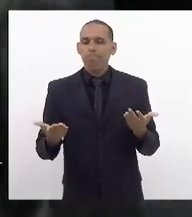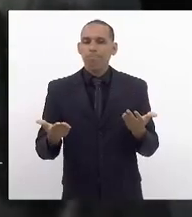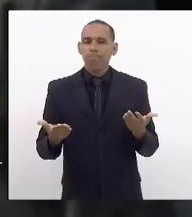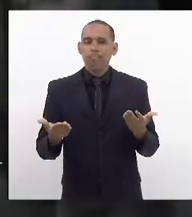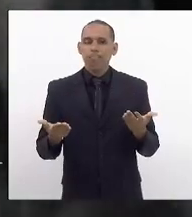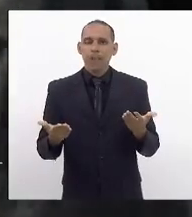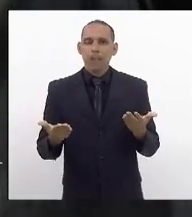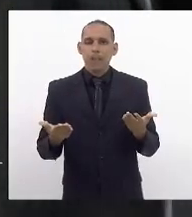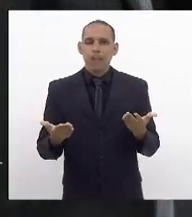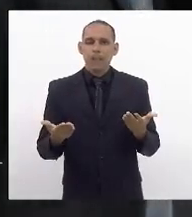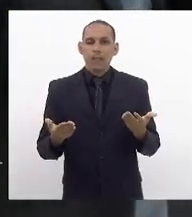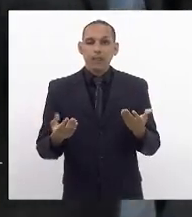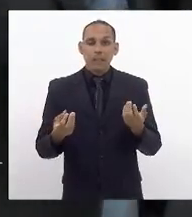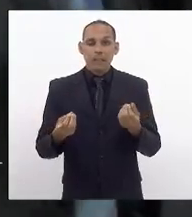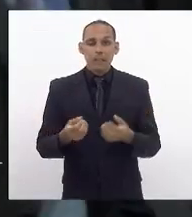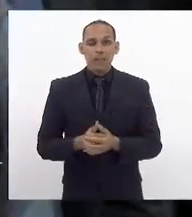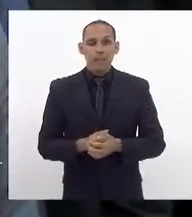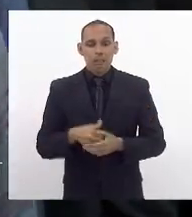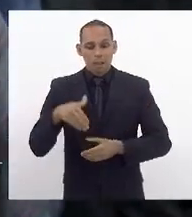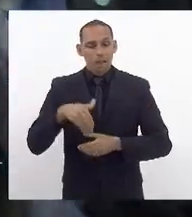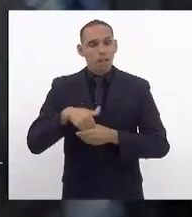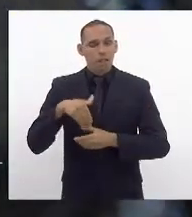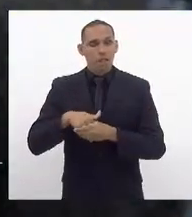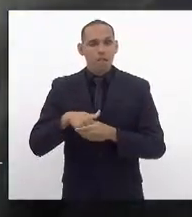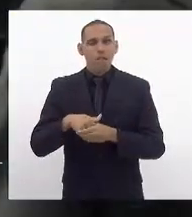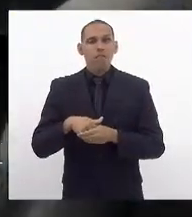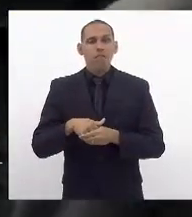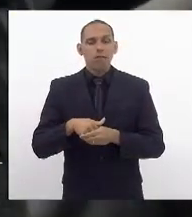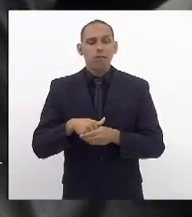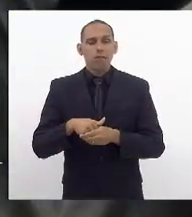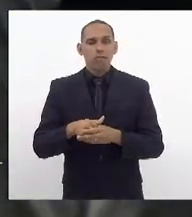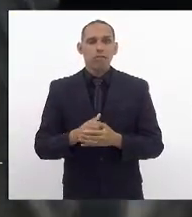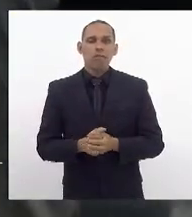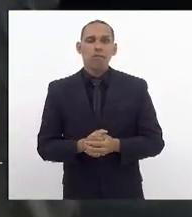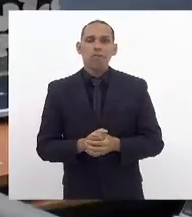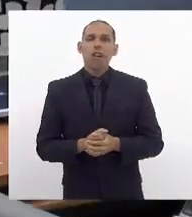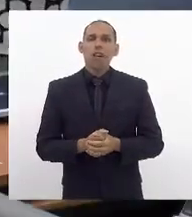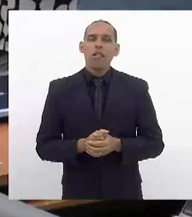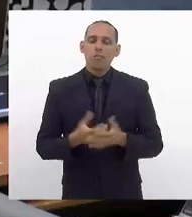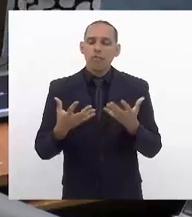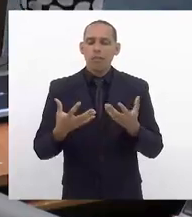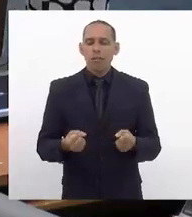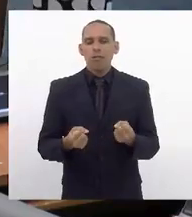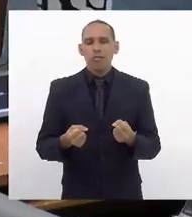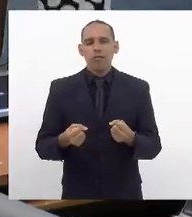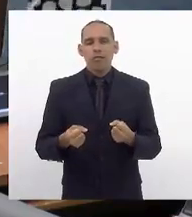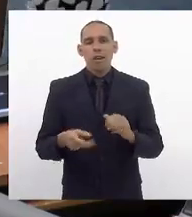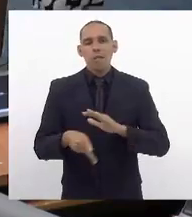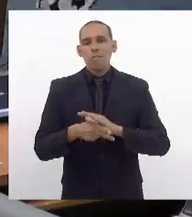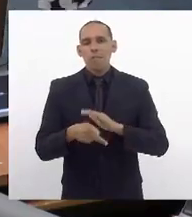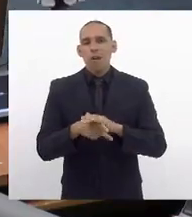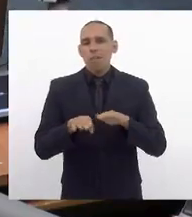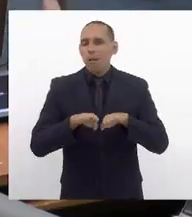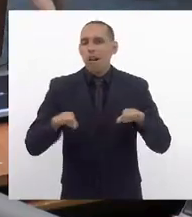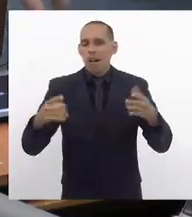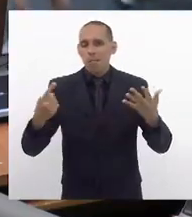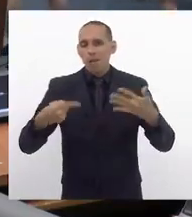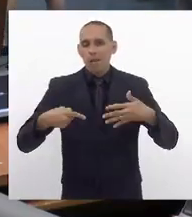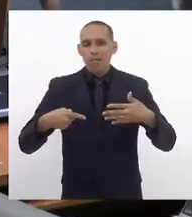presidente, encaminhar o voto favorável pela bancada do PSOL. Obrigada. Para encaminhar, presidente.